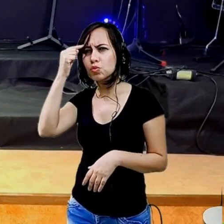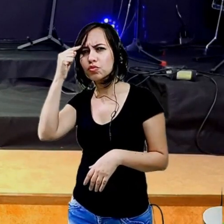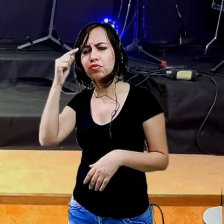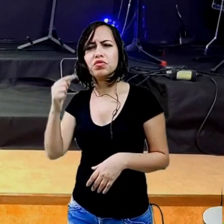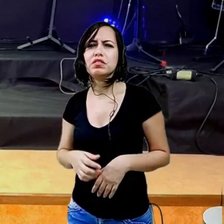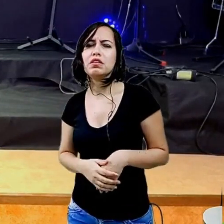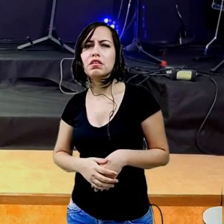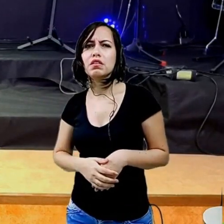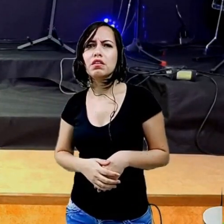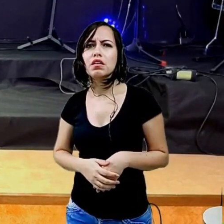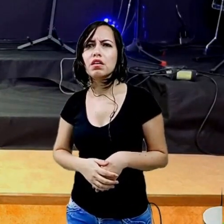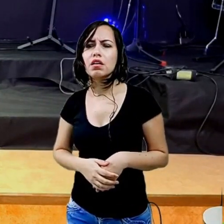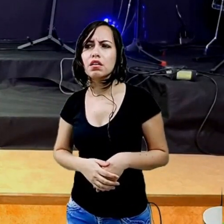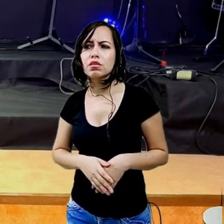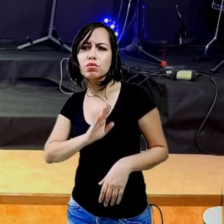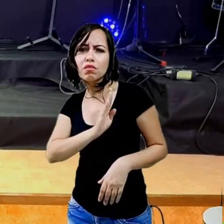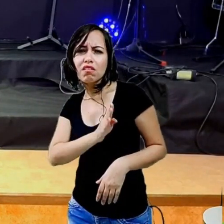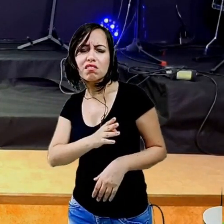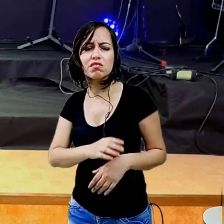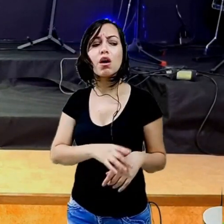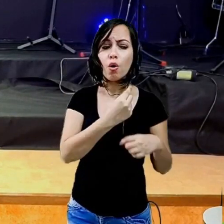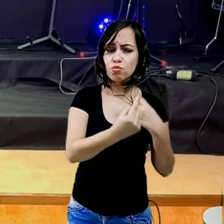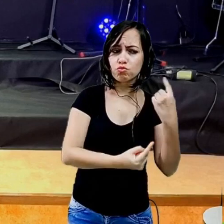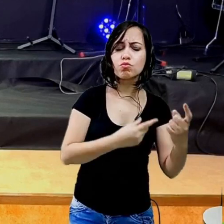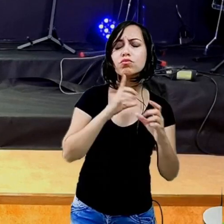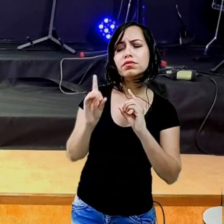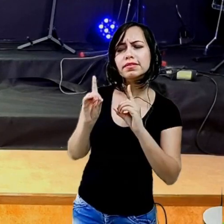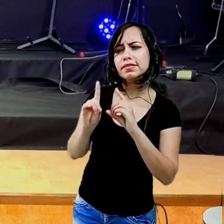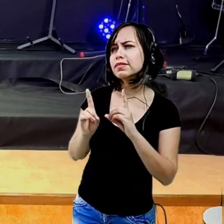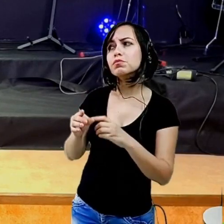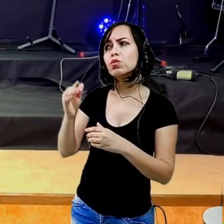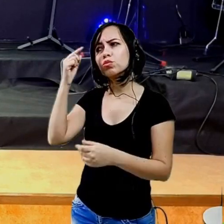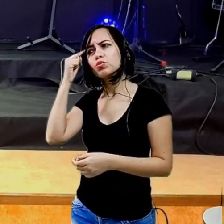a dúvida no coração de alguns seguidores de Cristo.